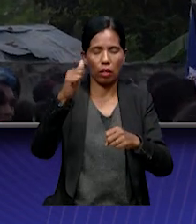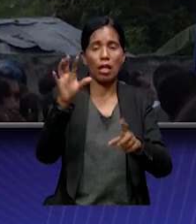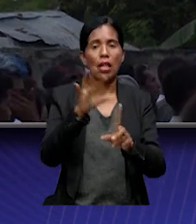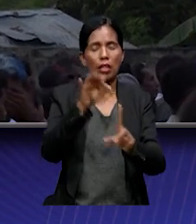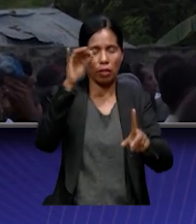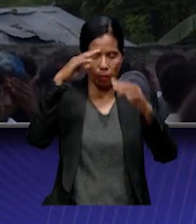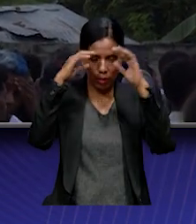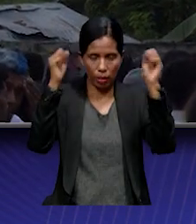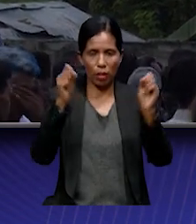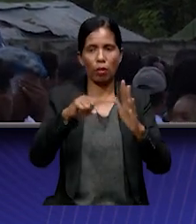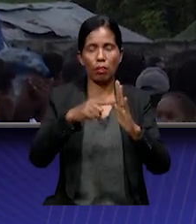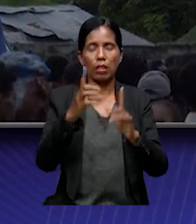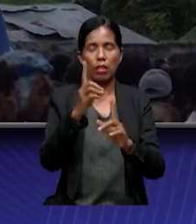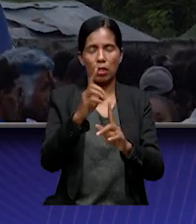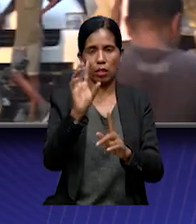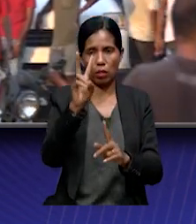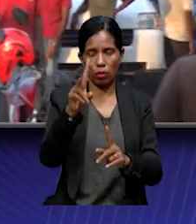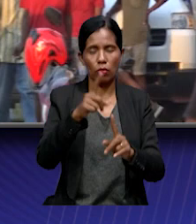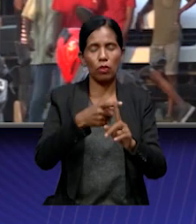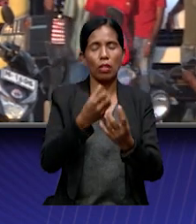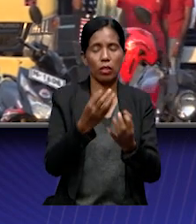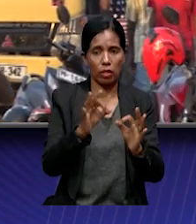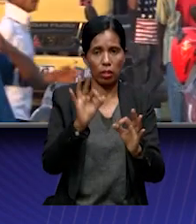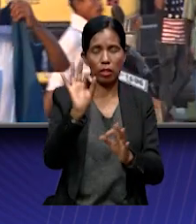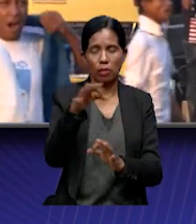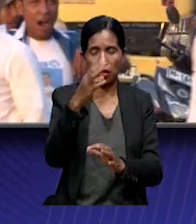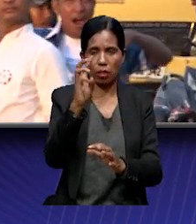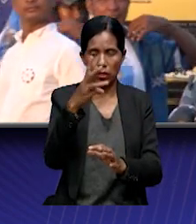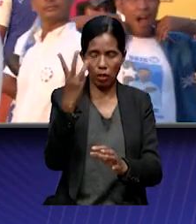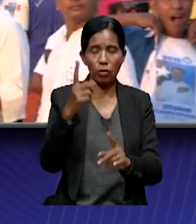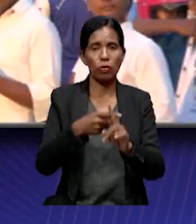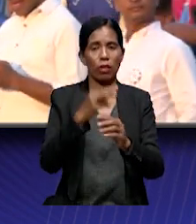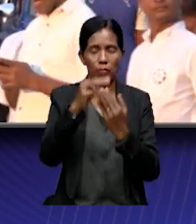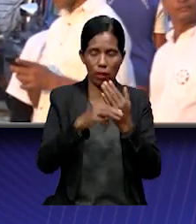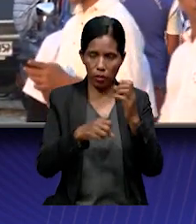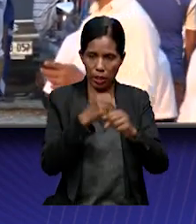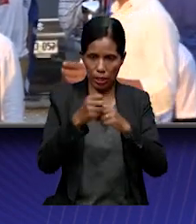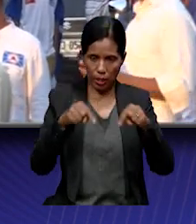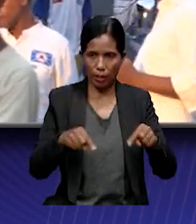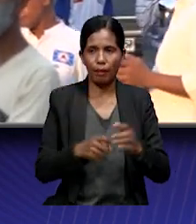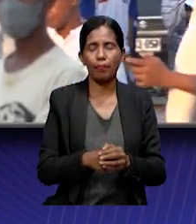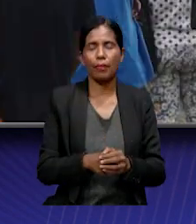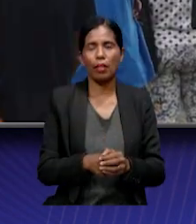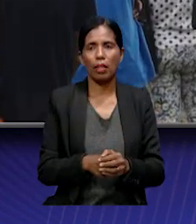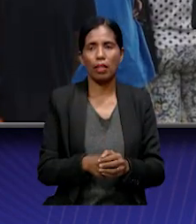presidensial ne be hau ya lorong rua no se remate lorong san resinen fulan marsu tinang ne. Tuiro radu ne be fosai usi